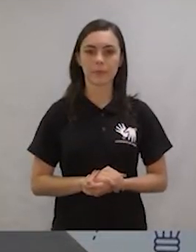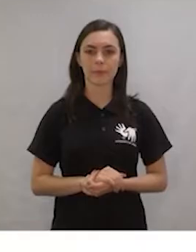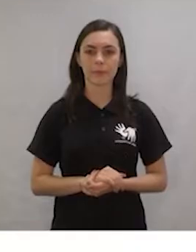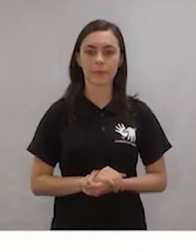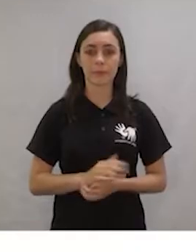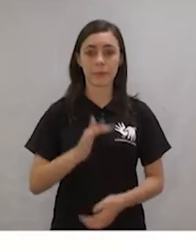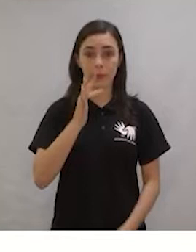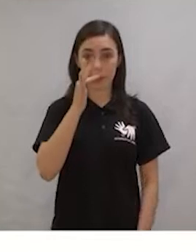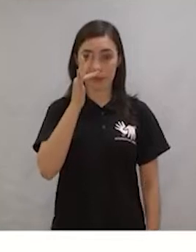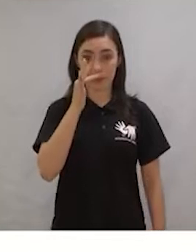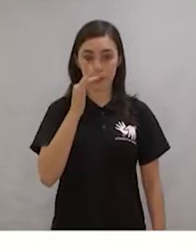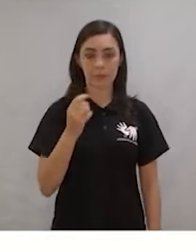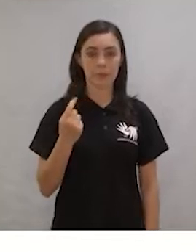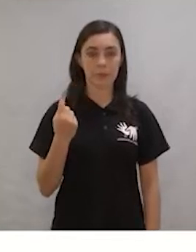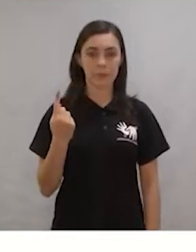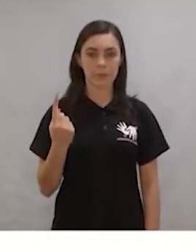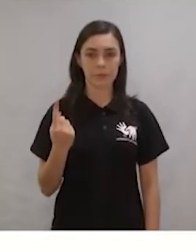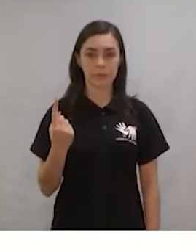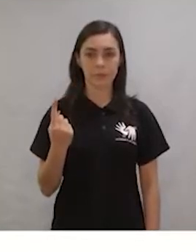Uma flor,